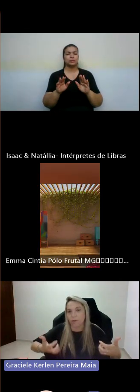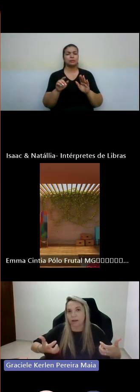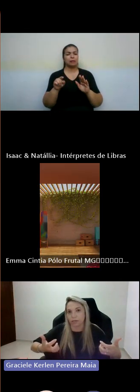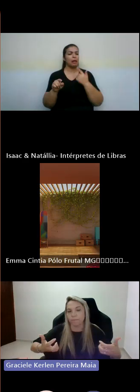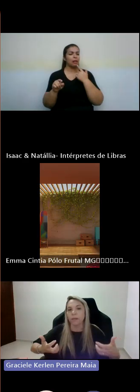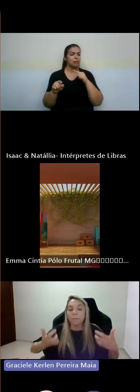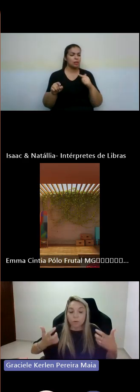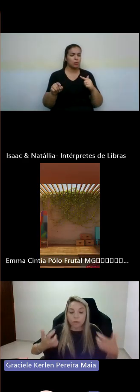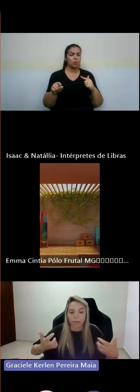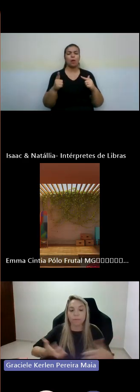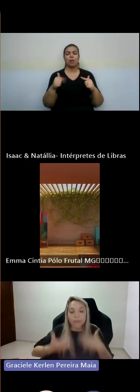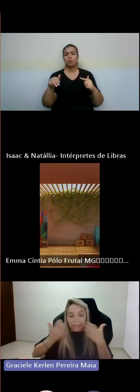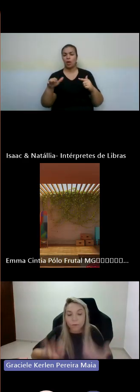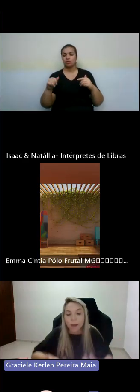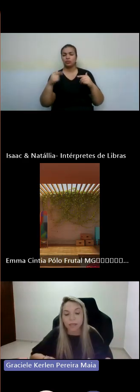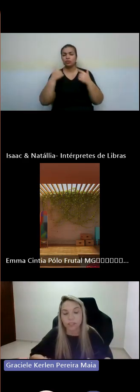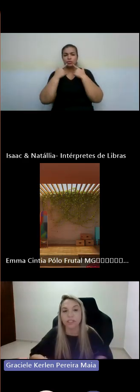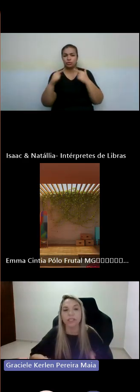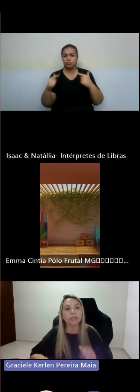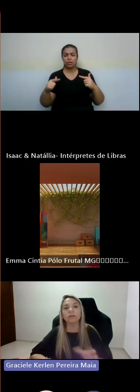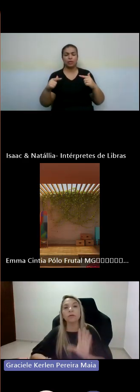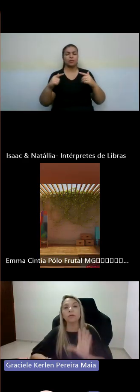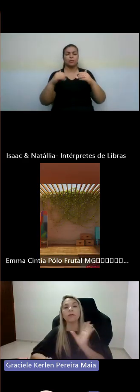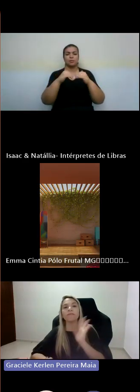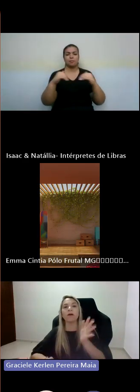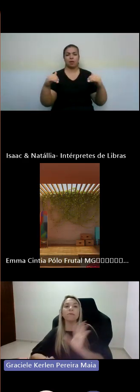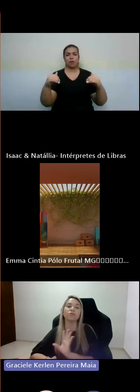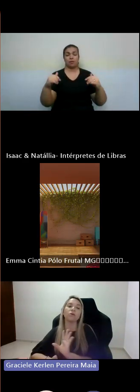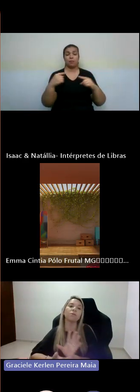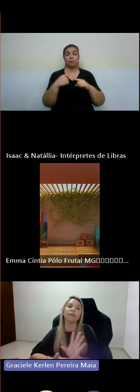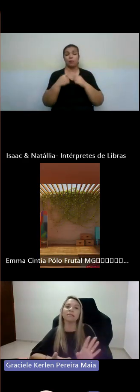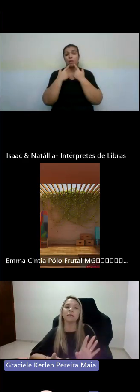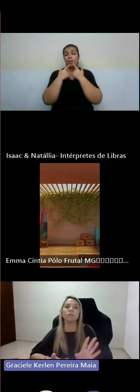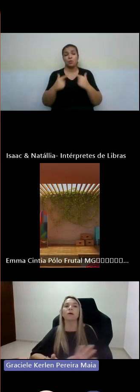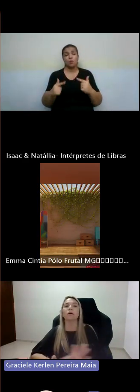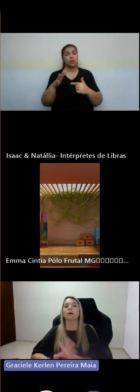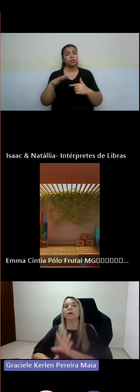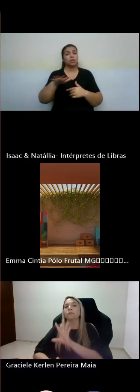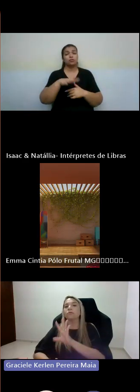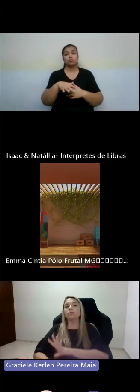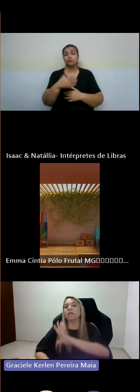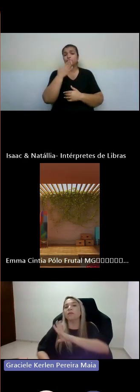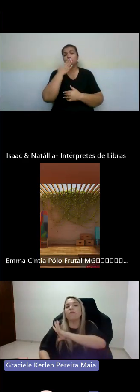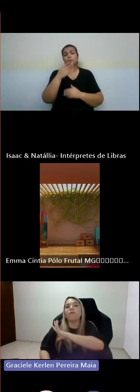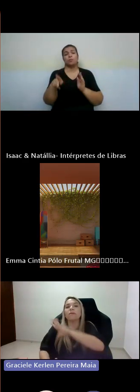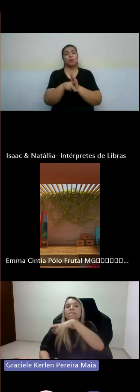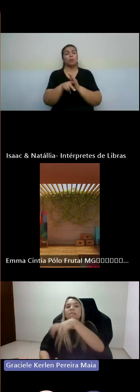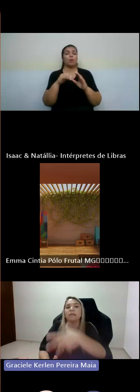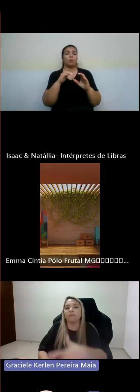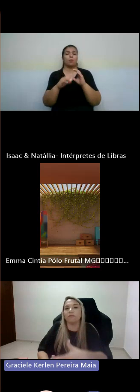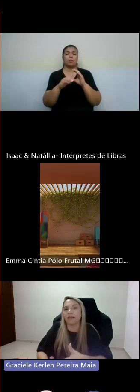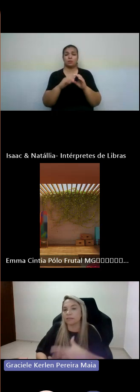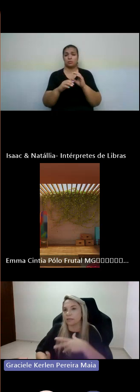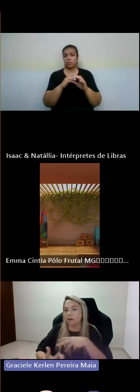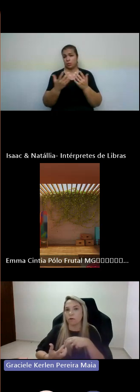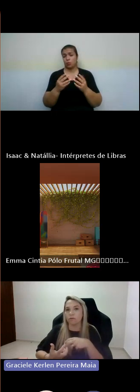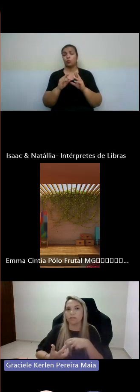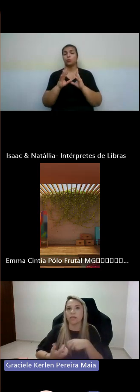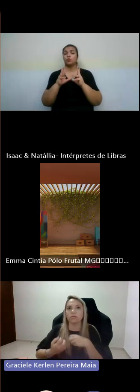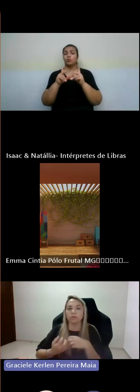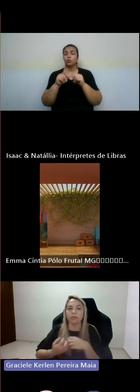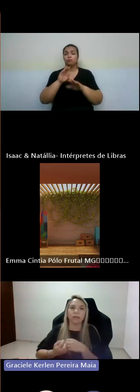de linguagem. Por quê? Porque linguagem, gente, é toda e qualquer forma de comunicação. Tudo que envolve uma